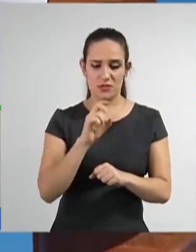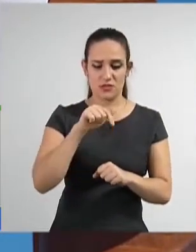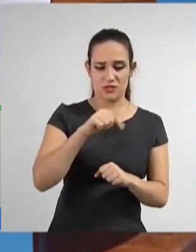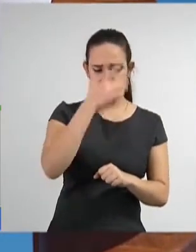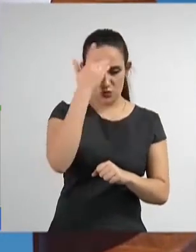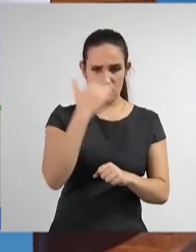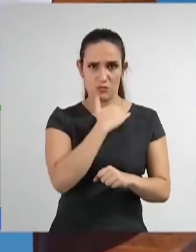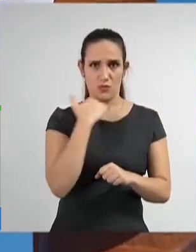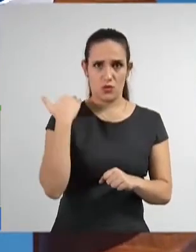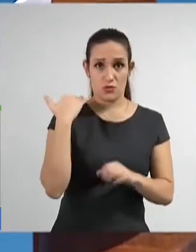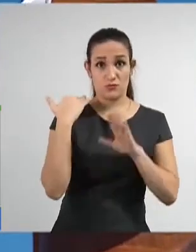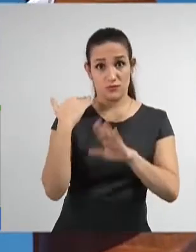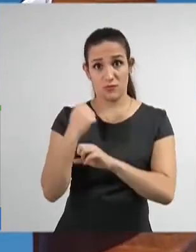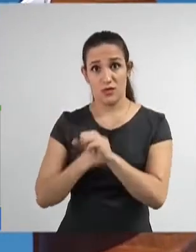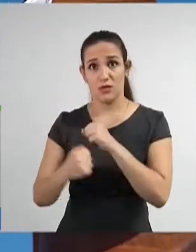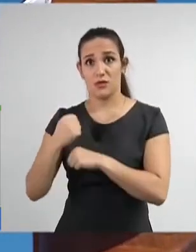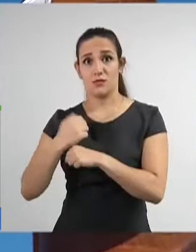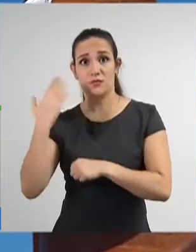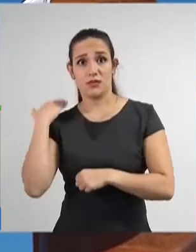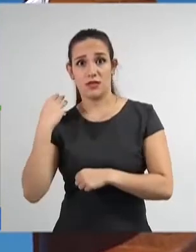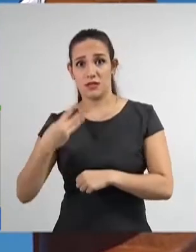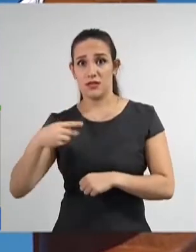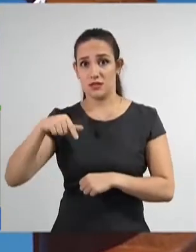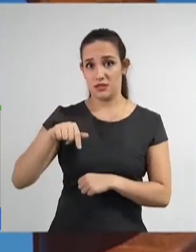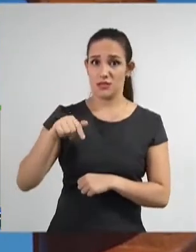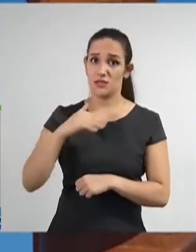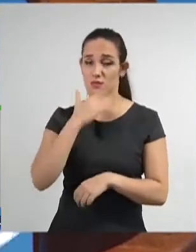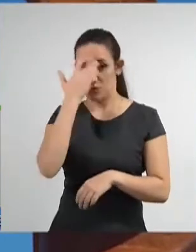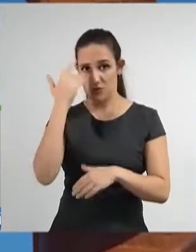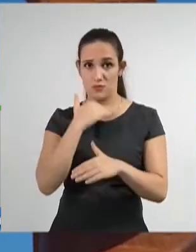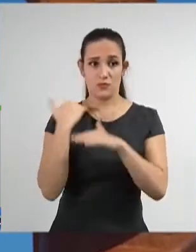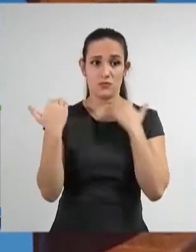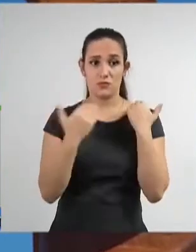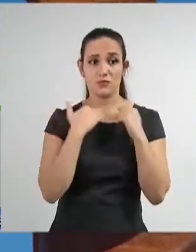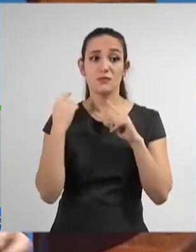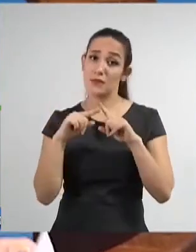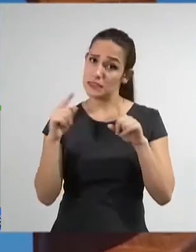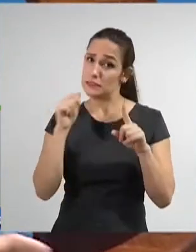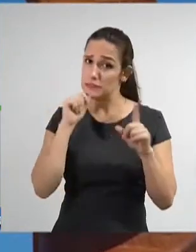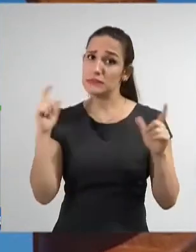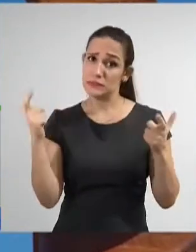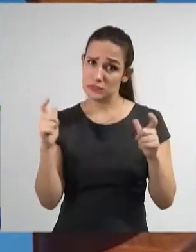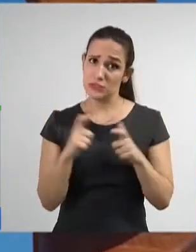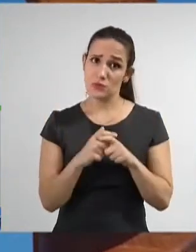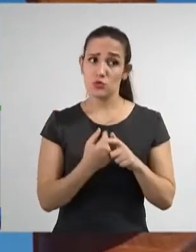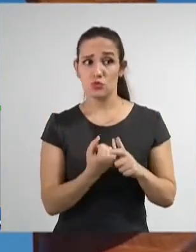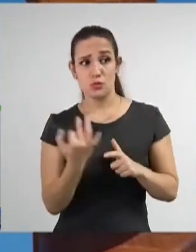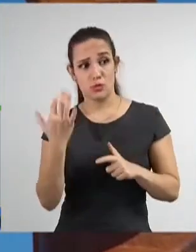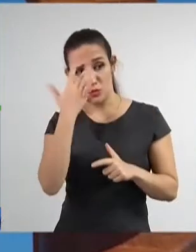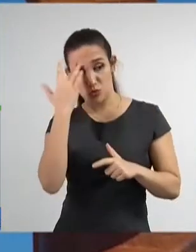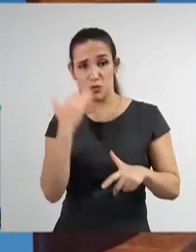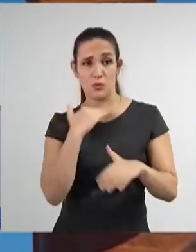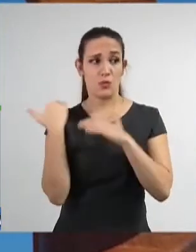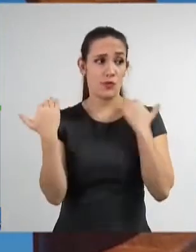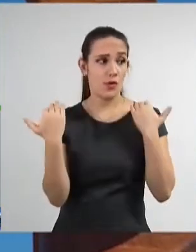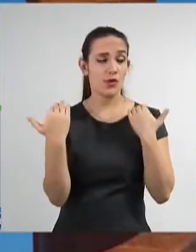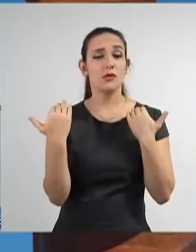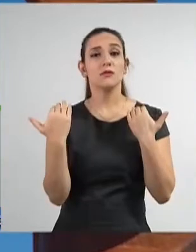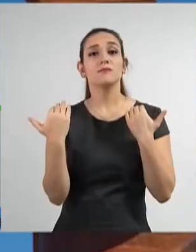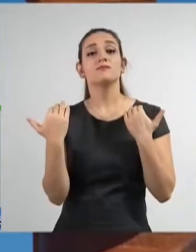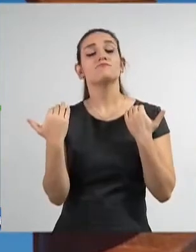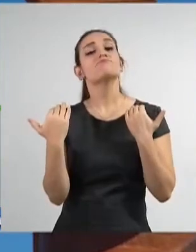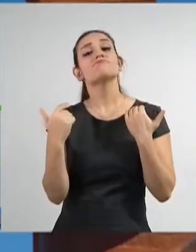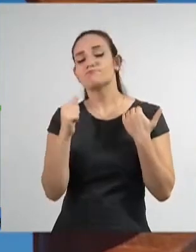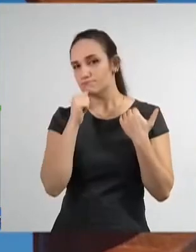mortes, no ano passado 37 mortes. Mas apesar da redução no número de acidentes e das vítimas fatais,